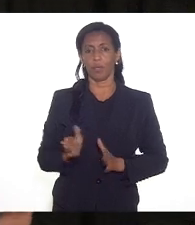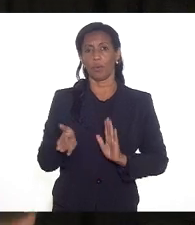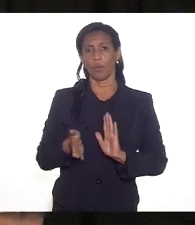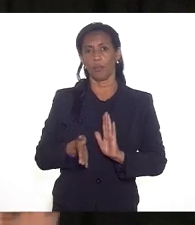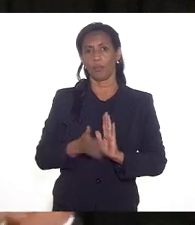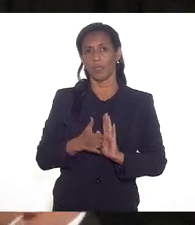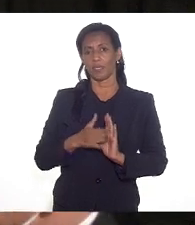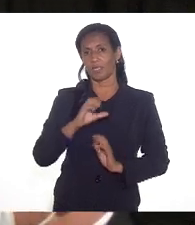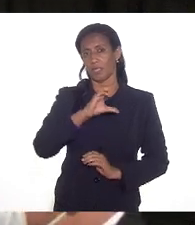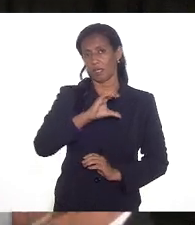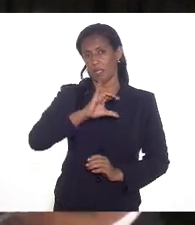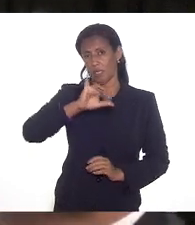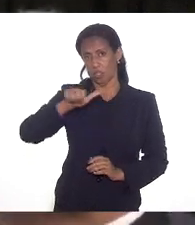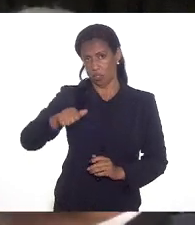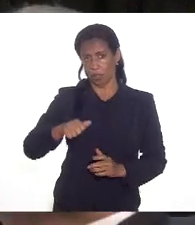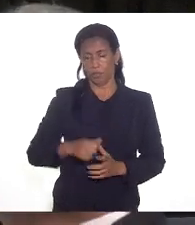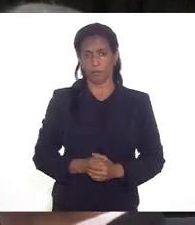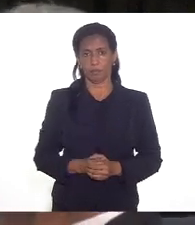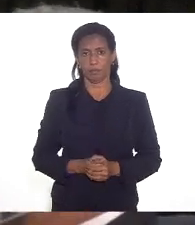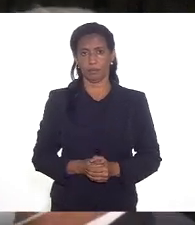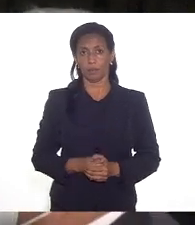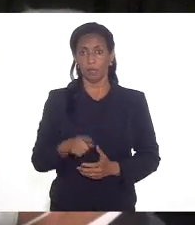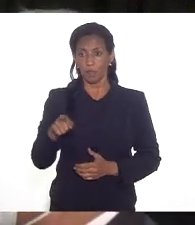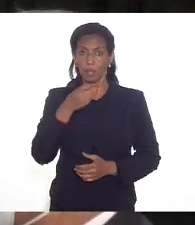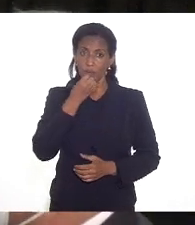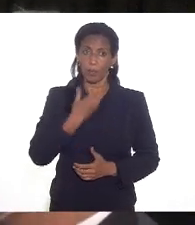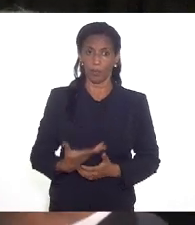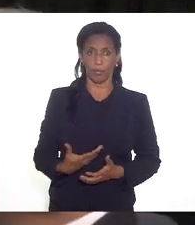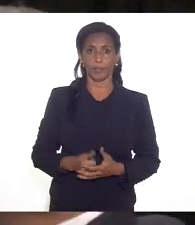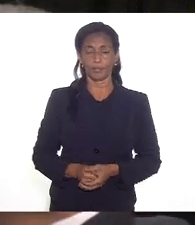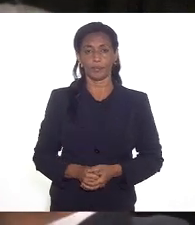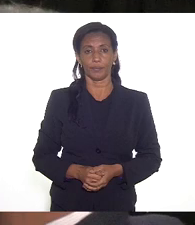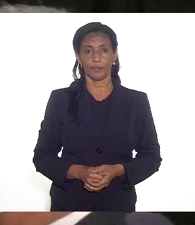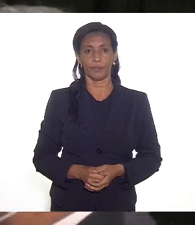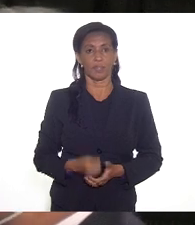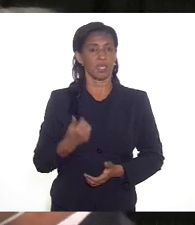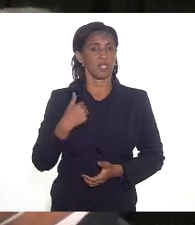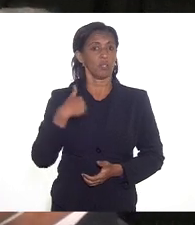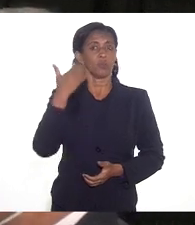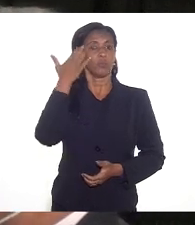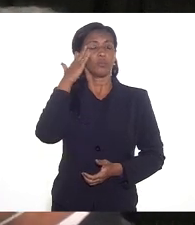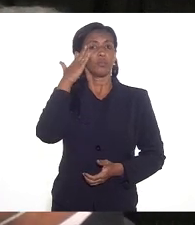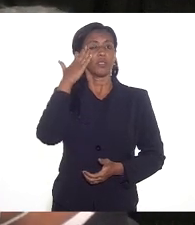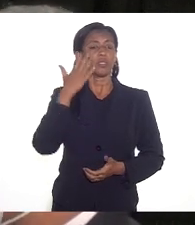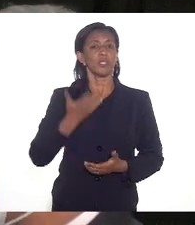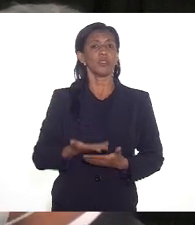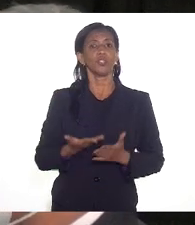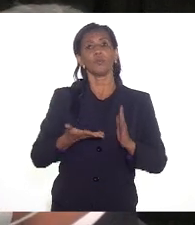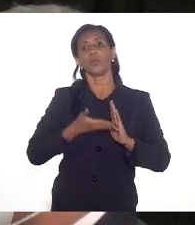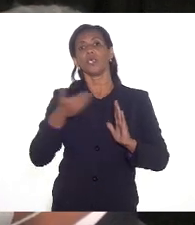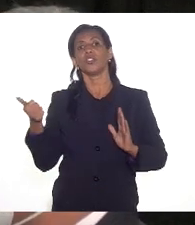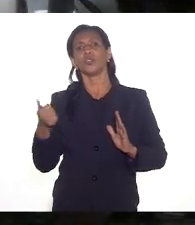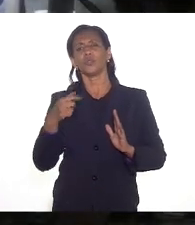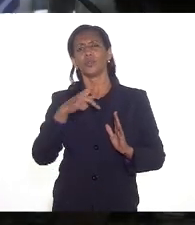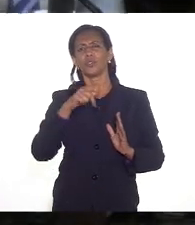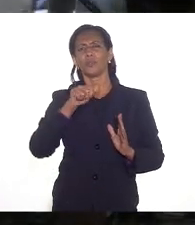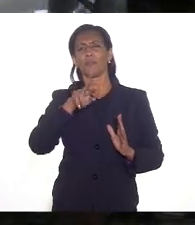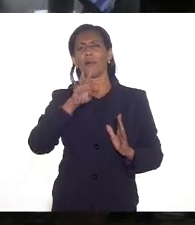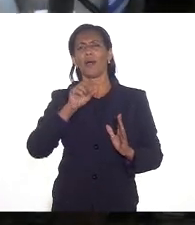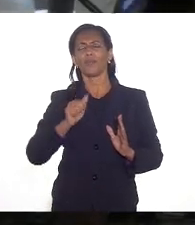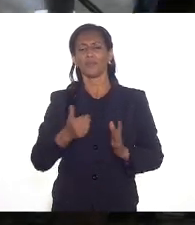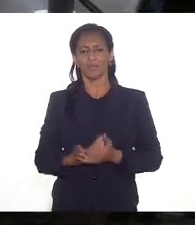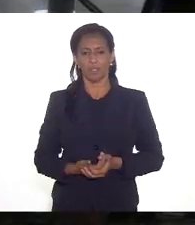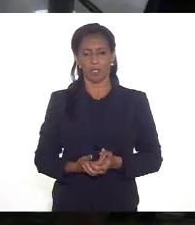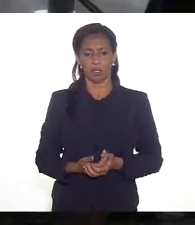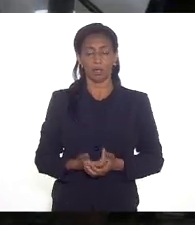parecer da ccj estava bom eu não entendi uma coisa só retirou de vendas fil